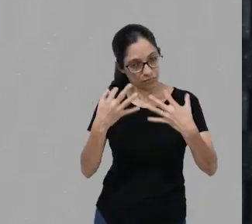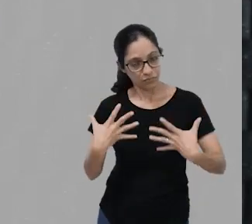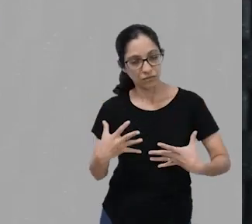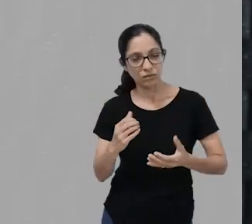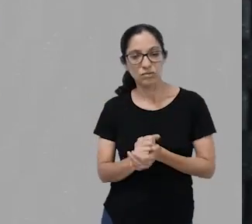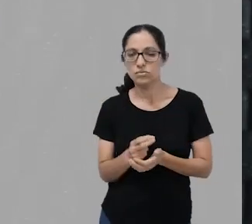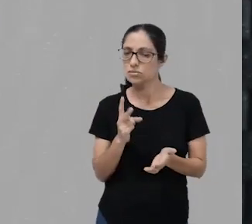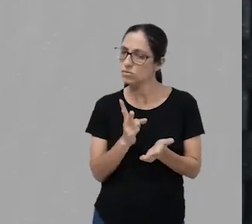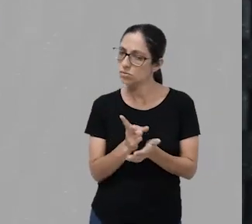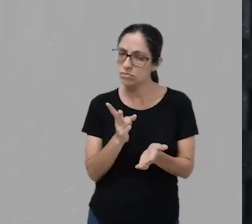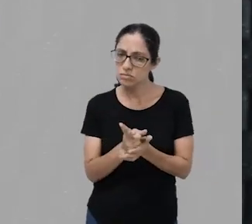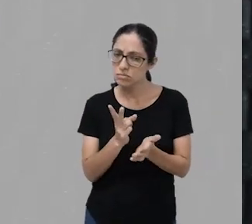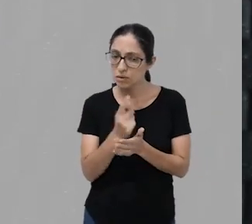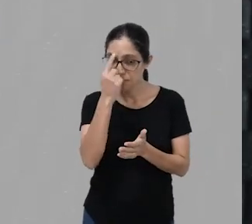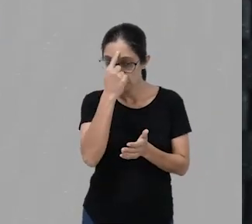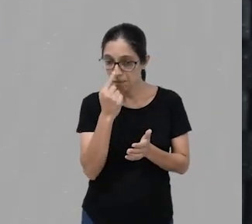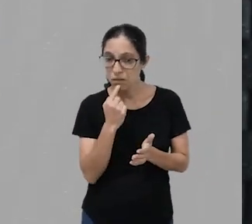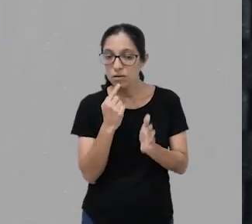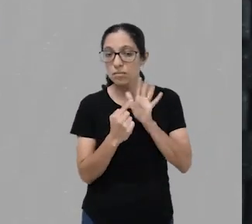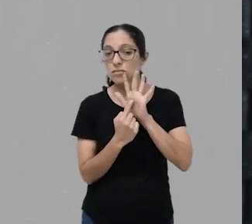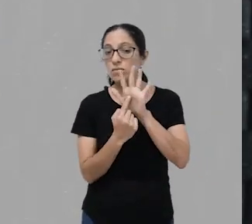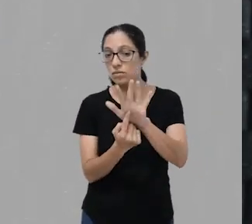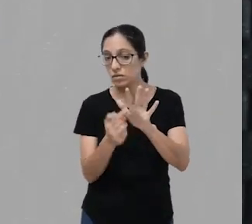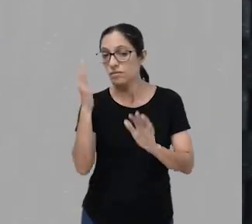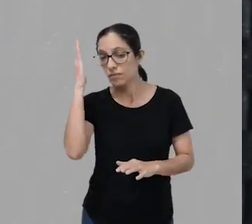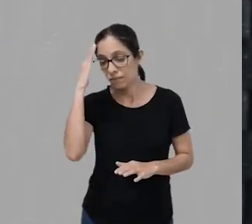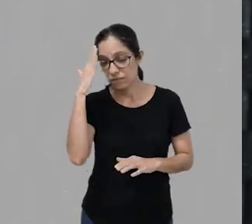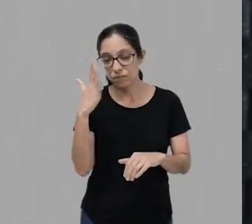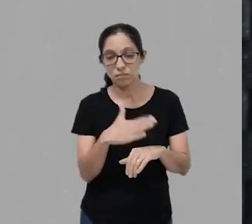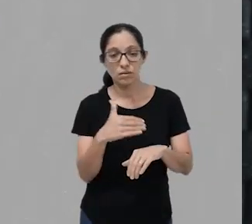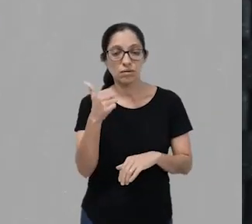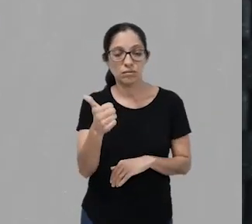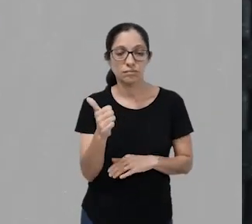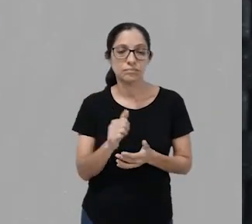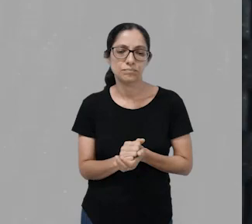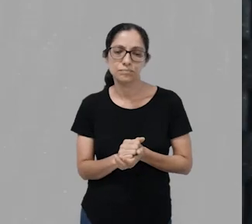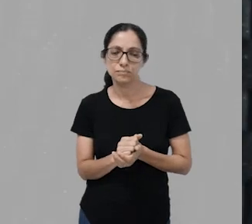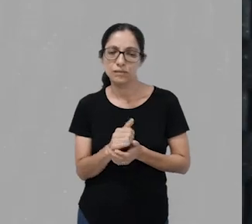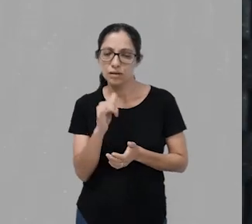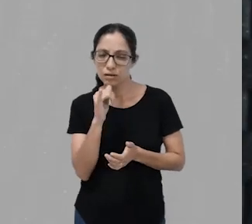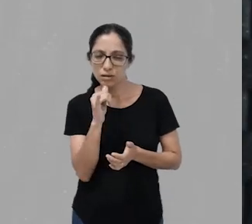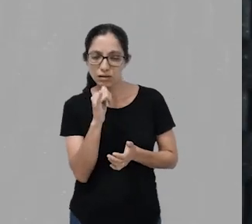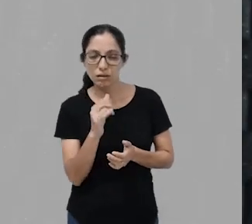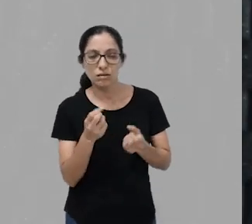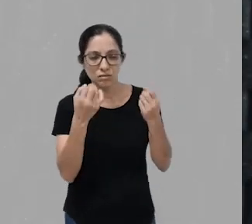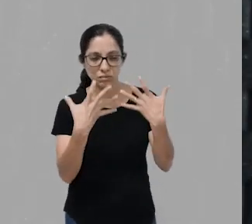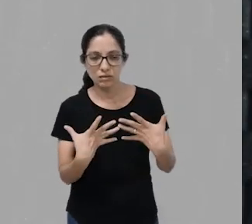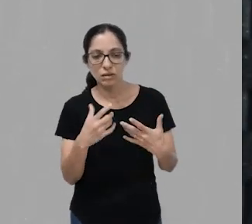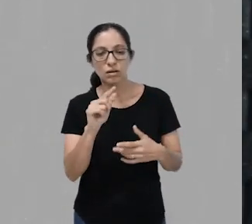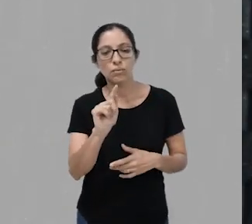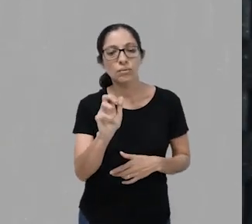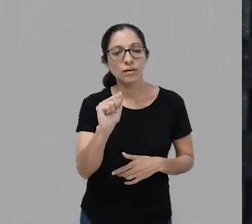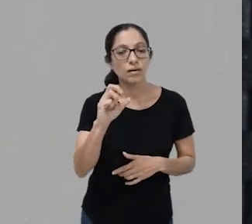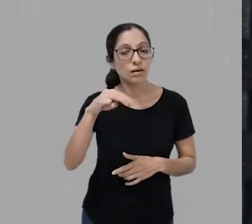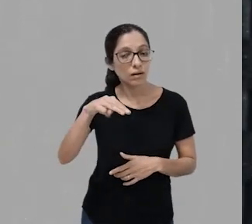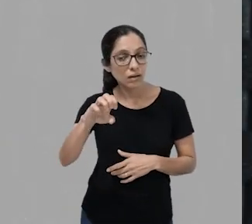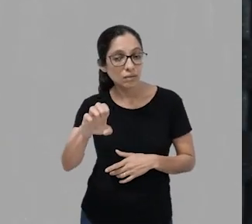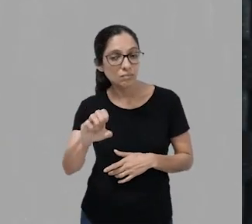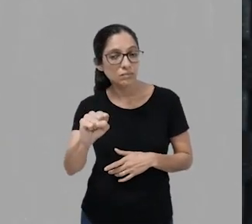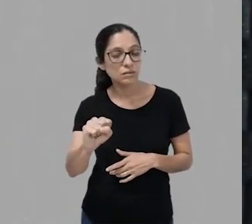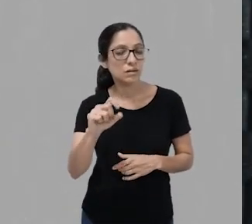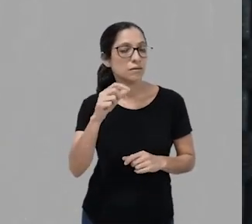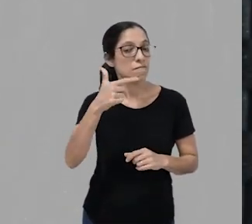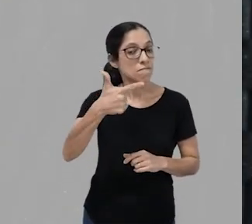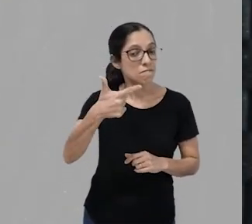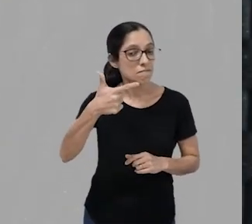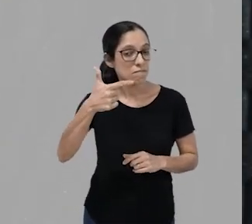que eu sempre vou trazer imagens para facilitar esse entendimento. Tá aqui, ó. Eu falei para vocês que o game é de quê? De 21